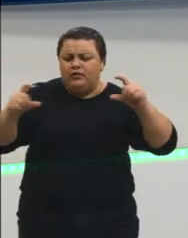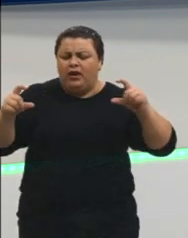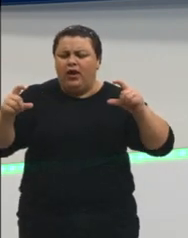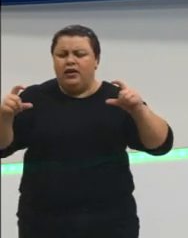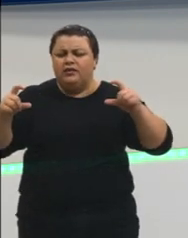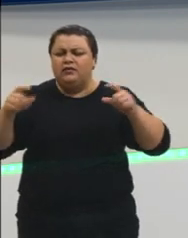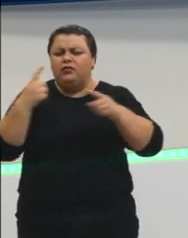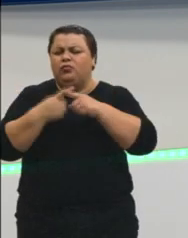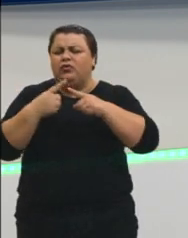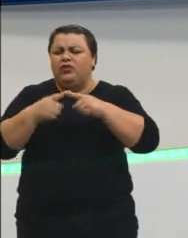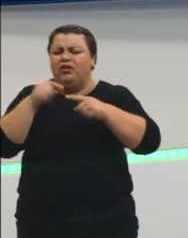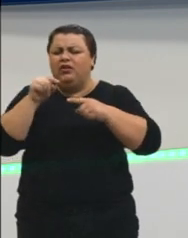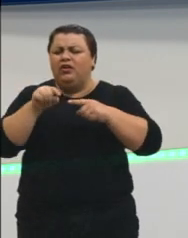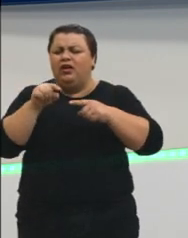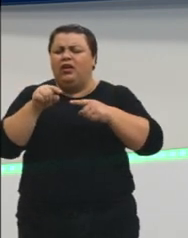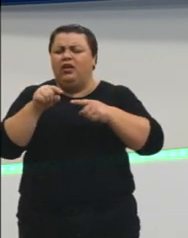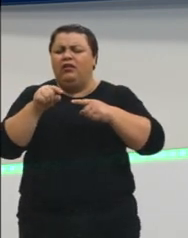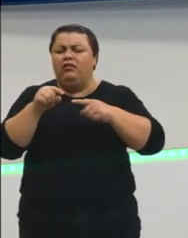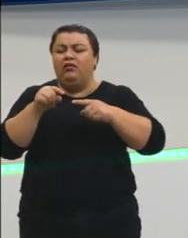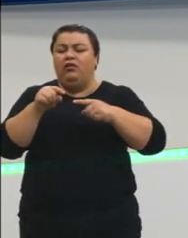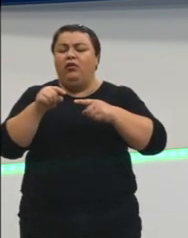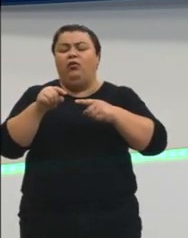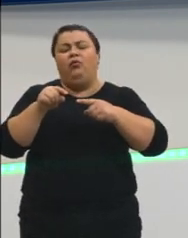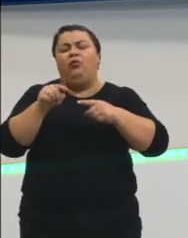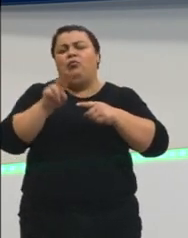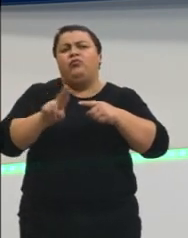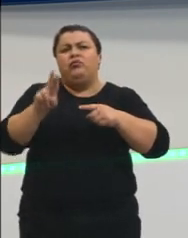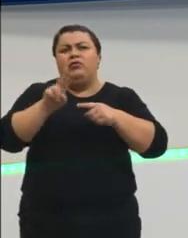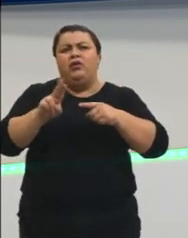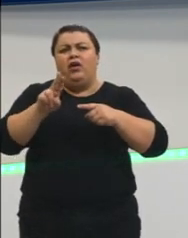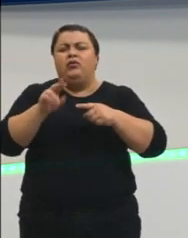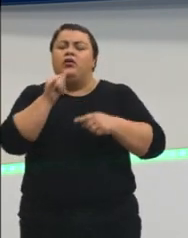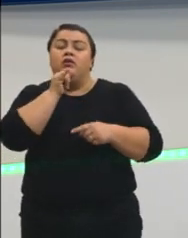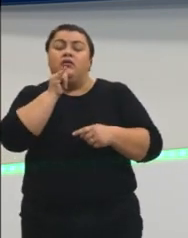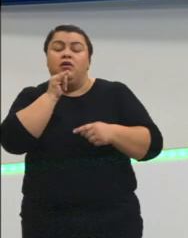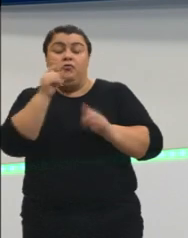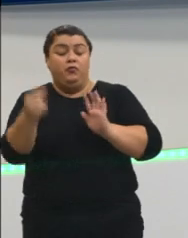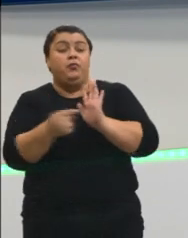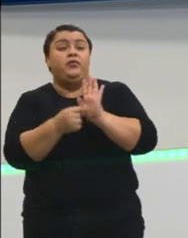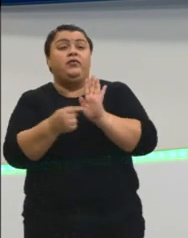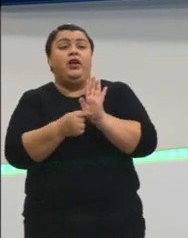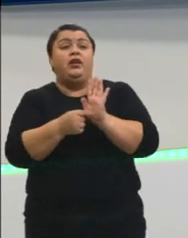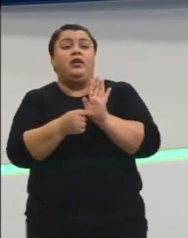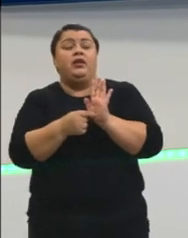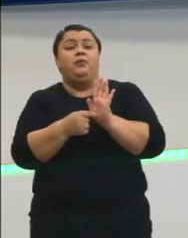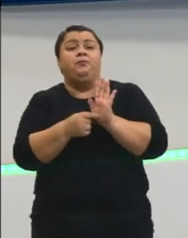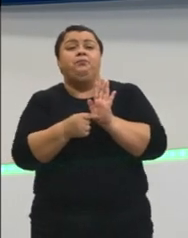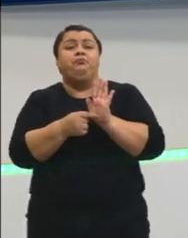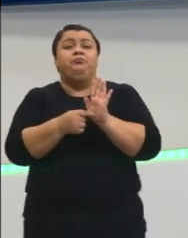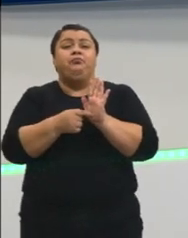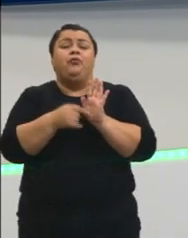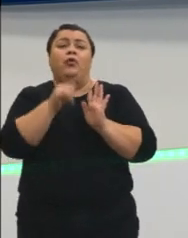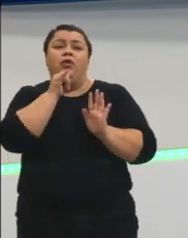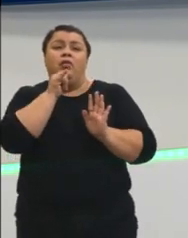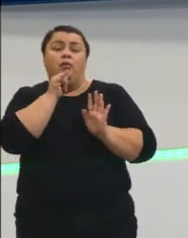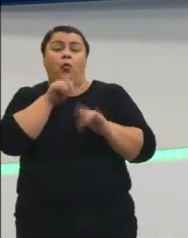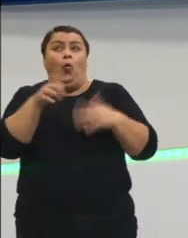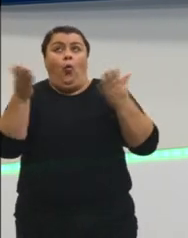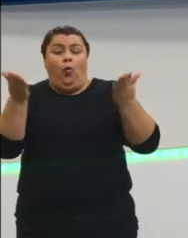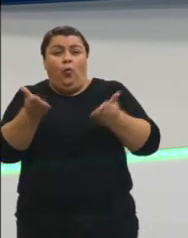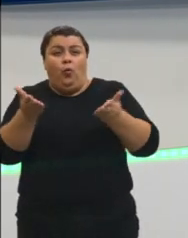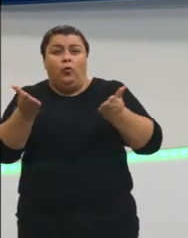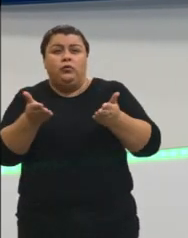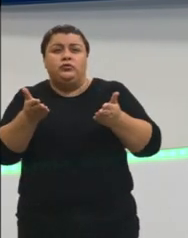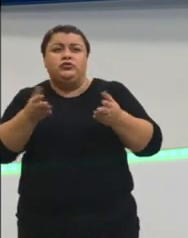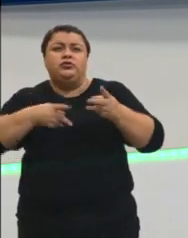acessórios se eu digo por exemplo eu vou trazer um exemplo aqui de adjunto adverbial seu digo e hoje